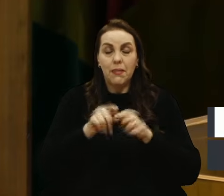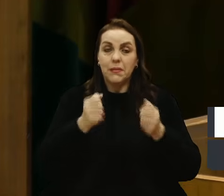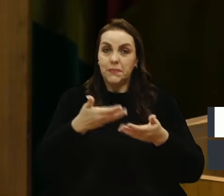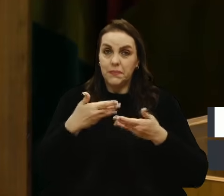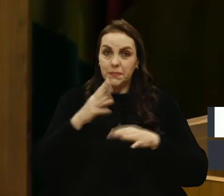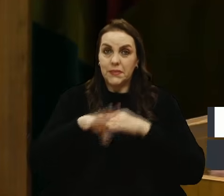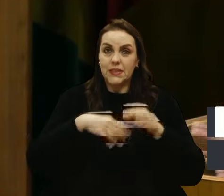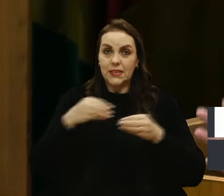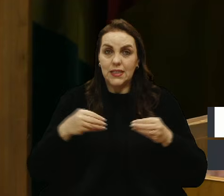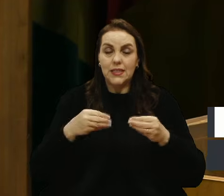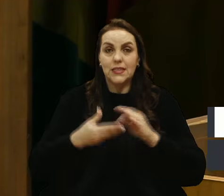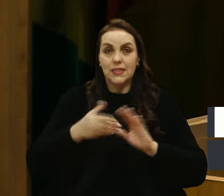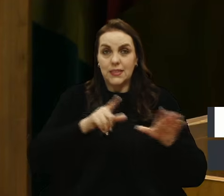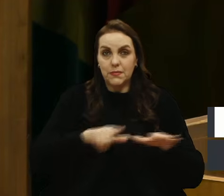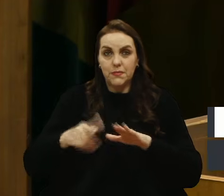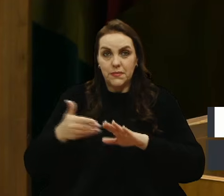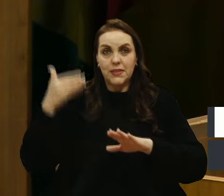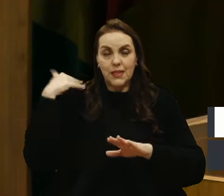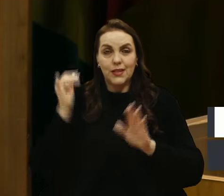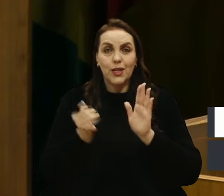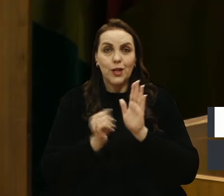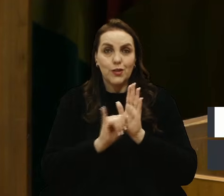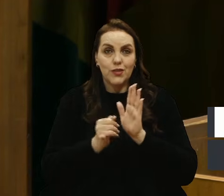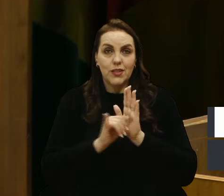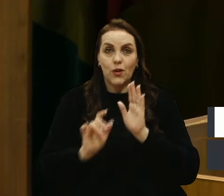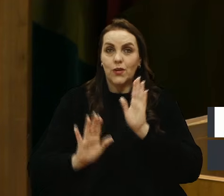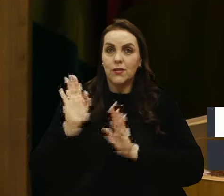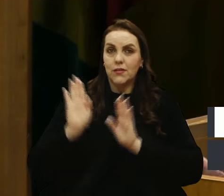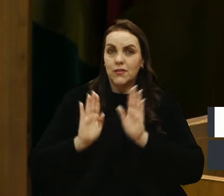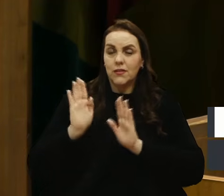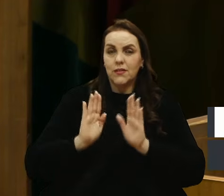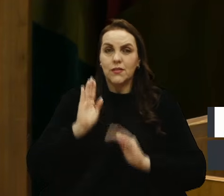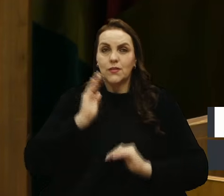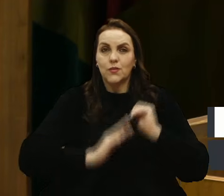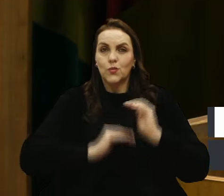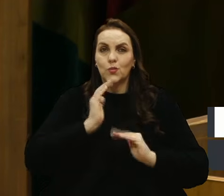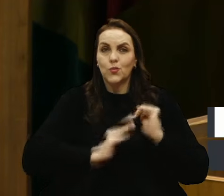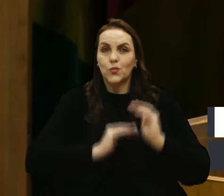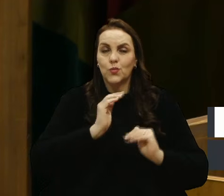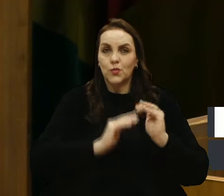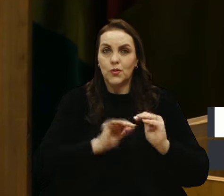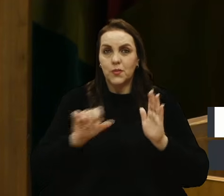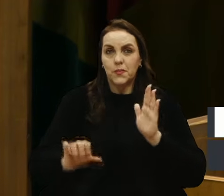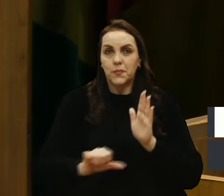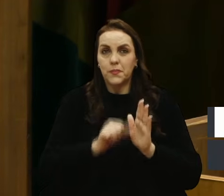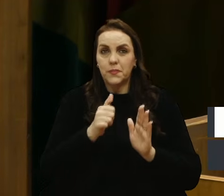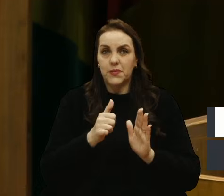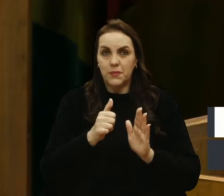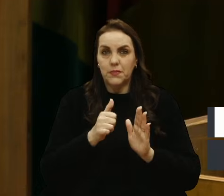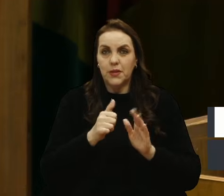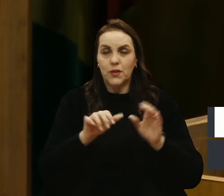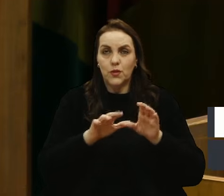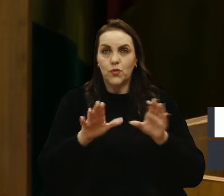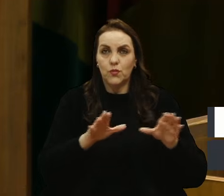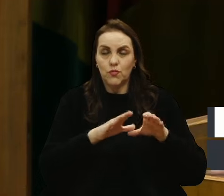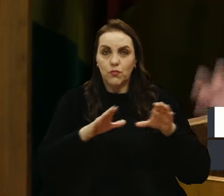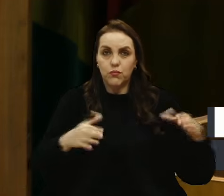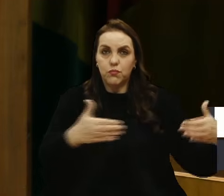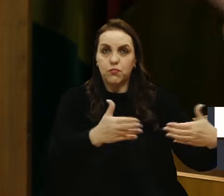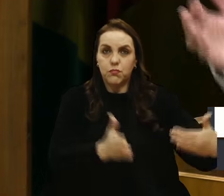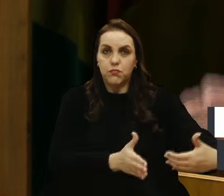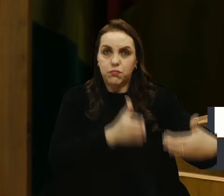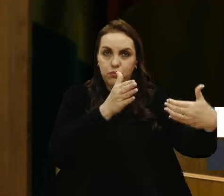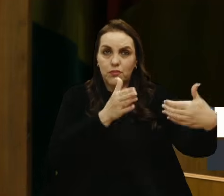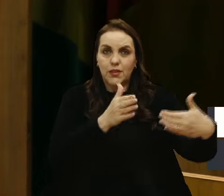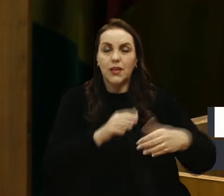semana passada, né, o edital de licitação da construção do primeiro tanque de contenção no bairro Esplanada, que